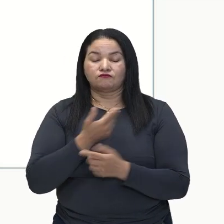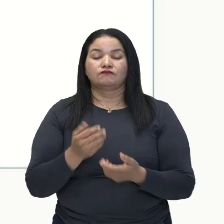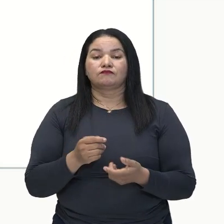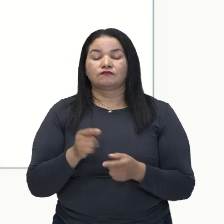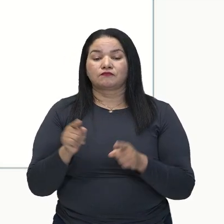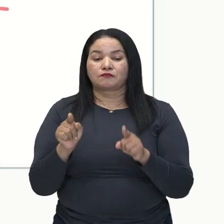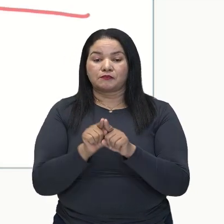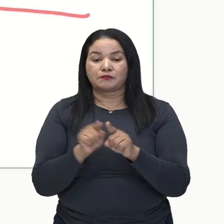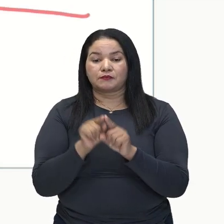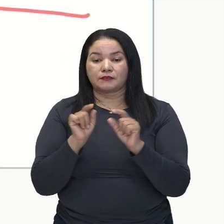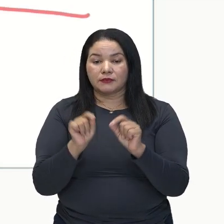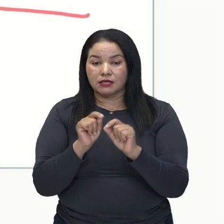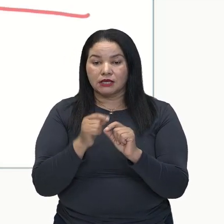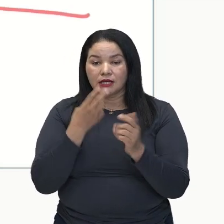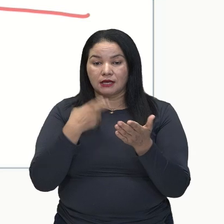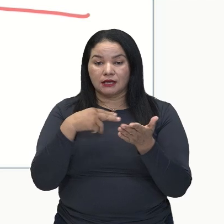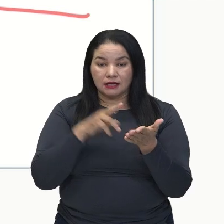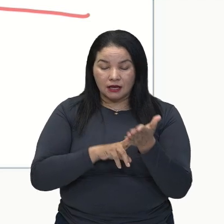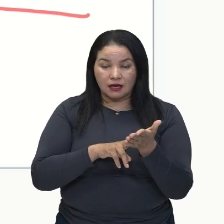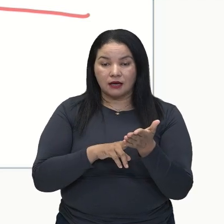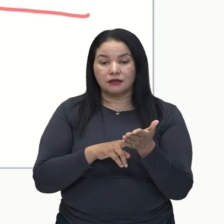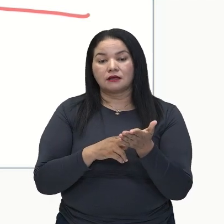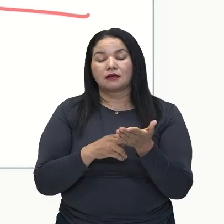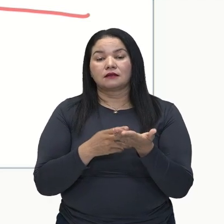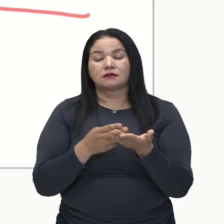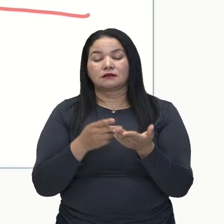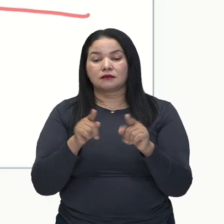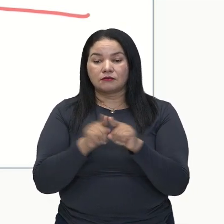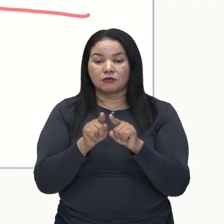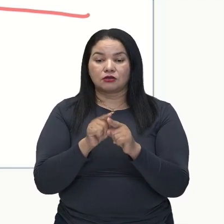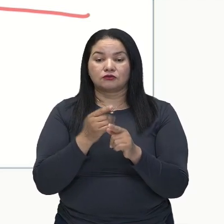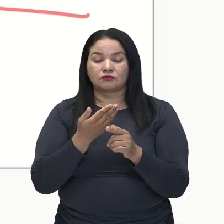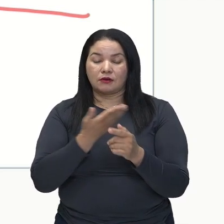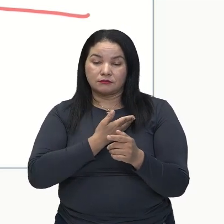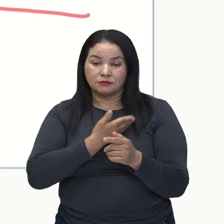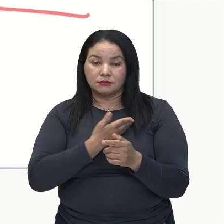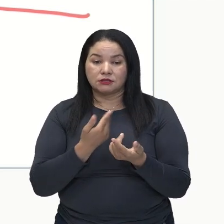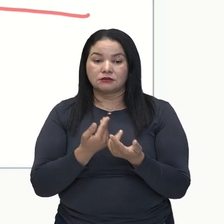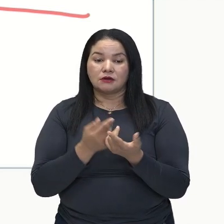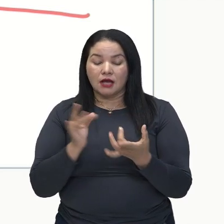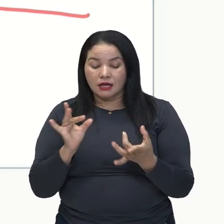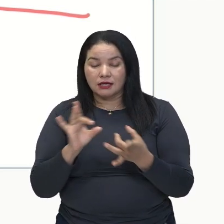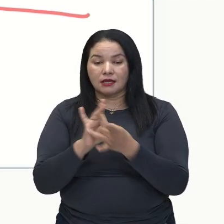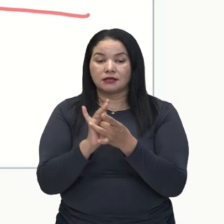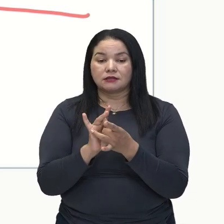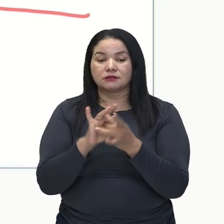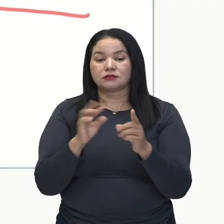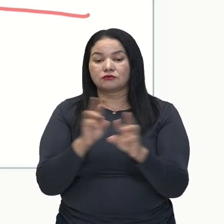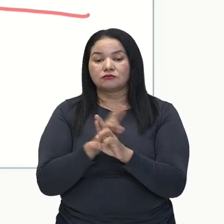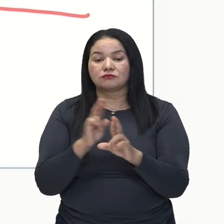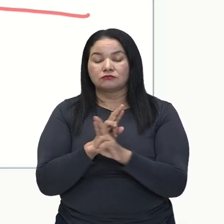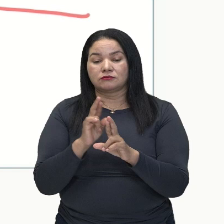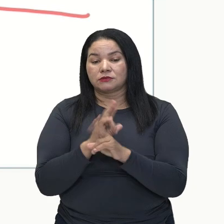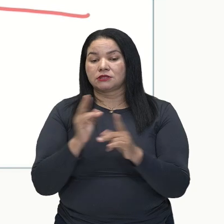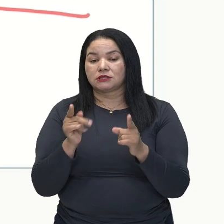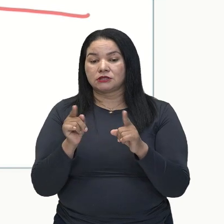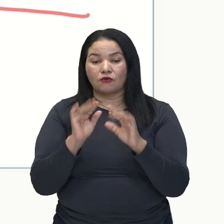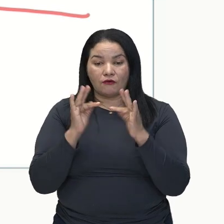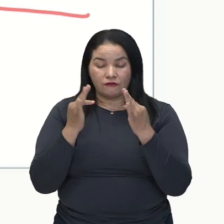Aqui a gente tem cartas dele do Ranulfo, que vai reconstruir essa relação de mundo com a família